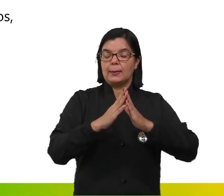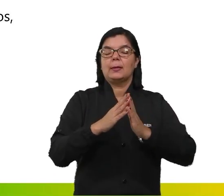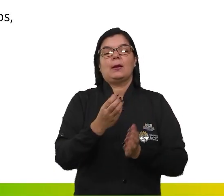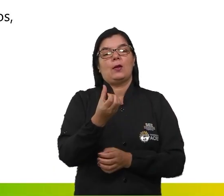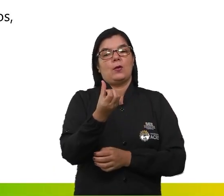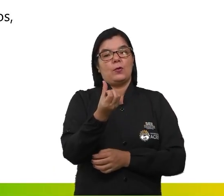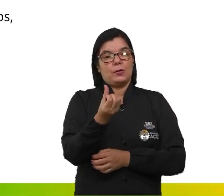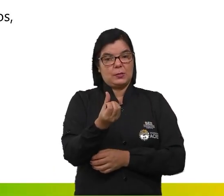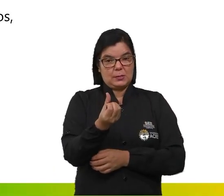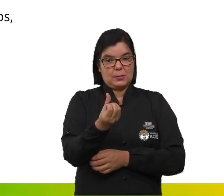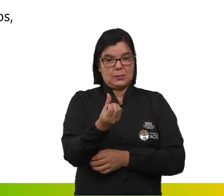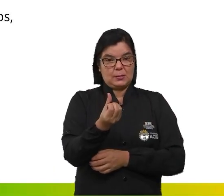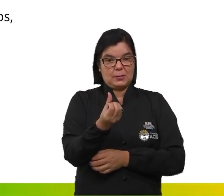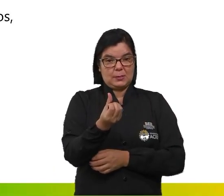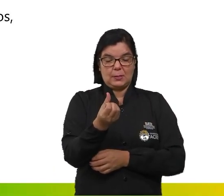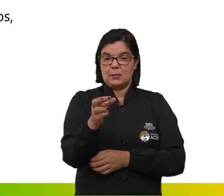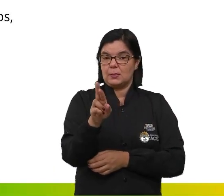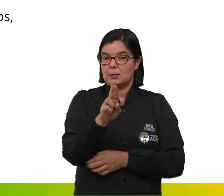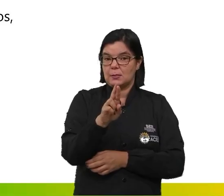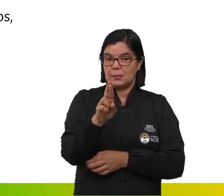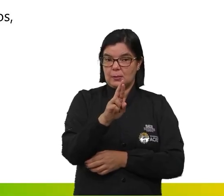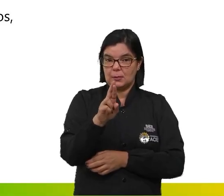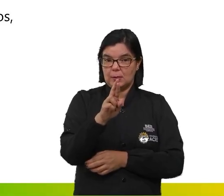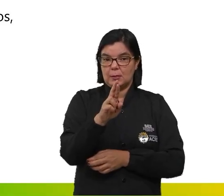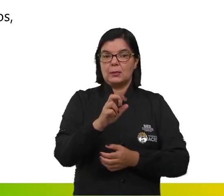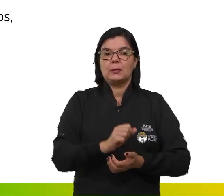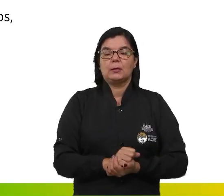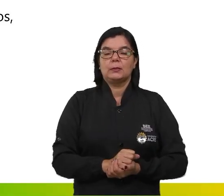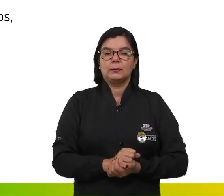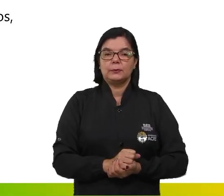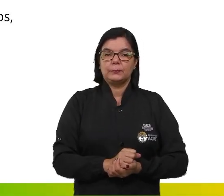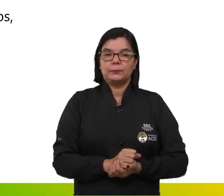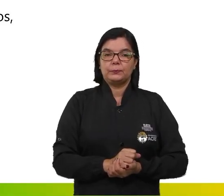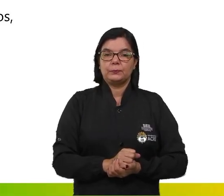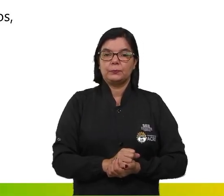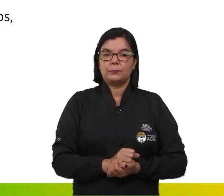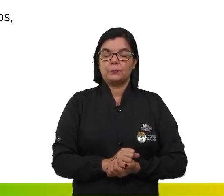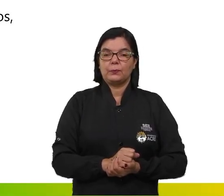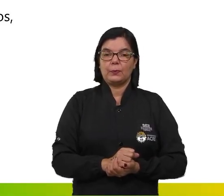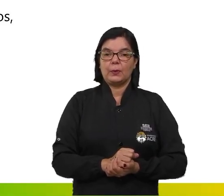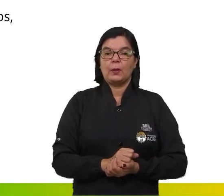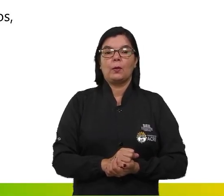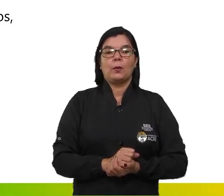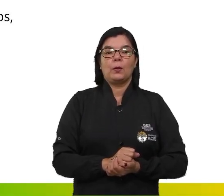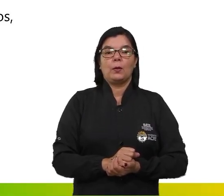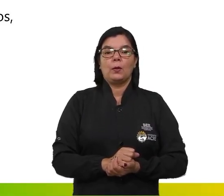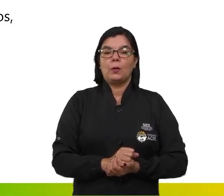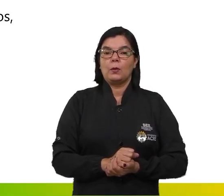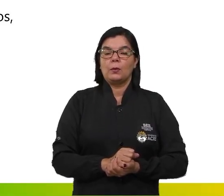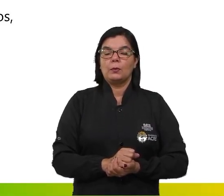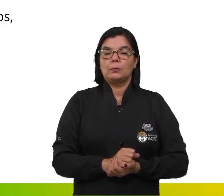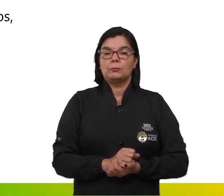da sua obra aqui, não é cobra, tá? Da sua casa cobra